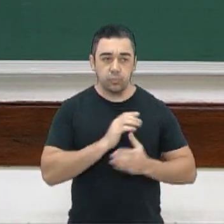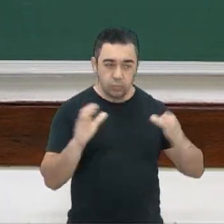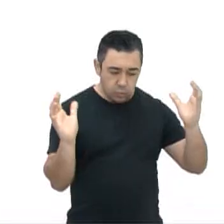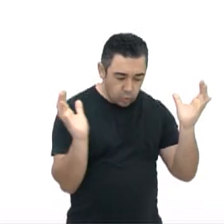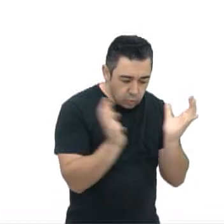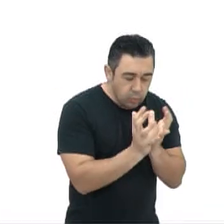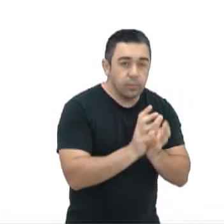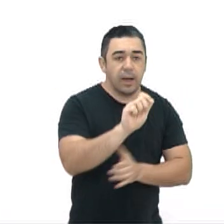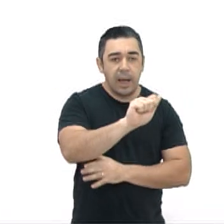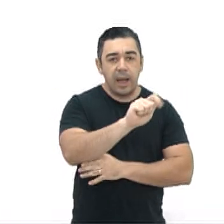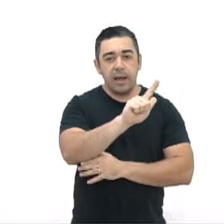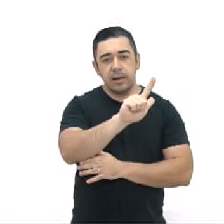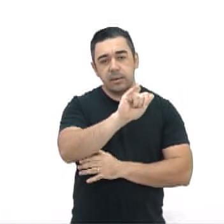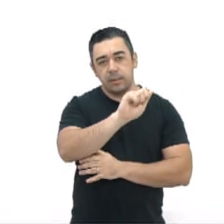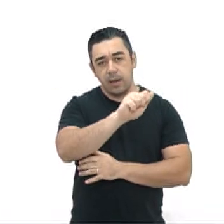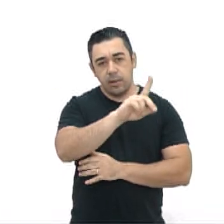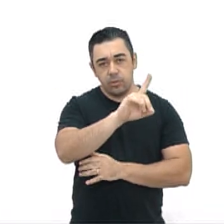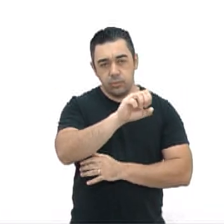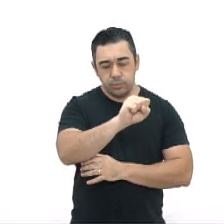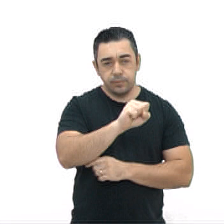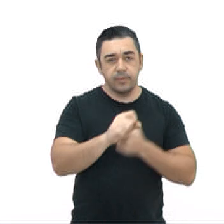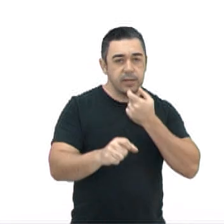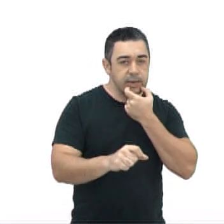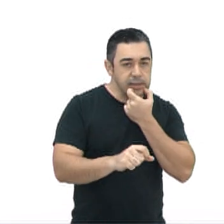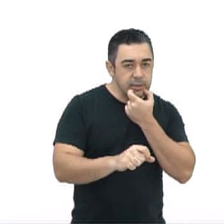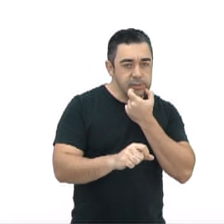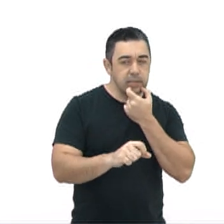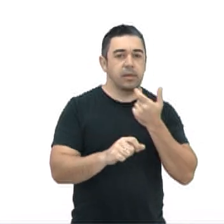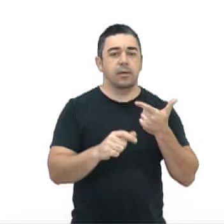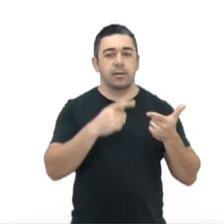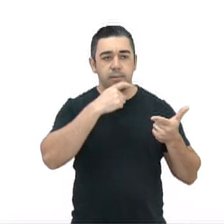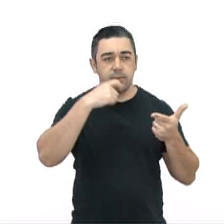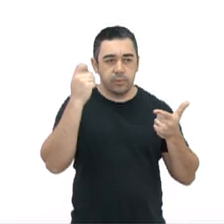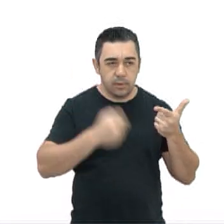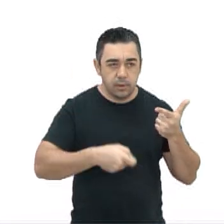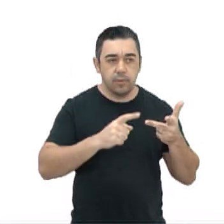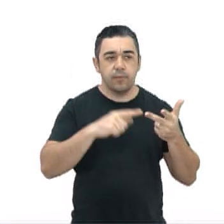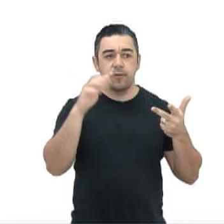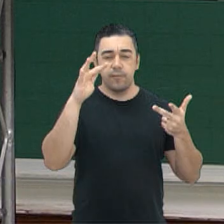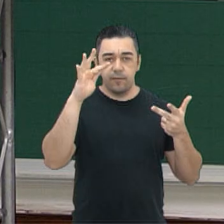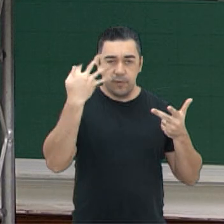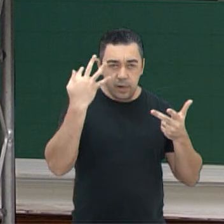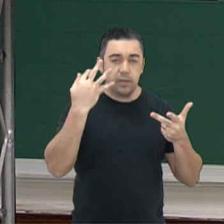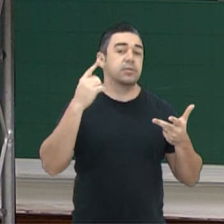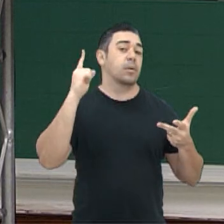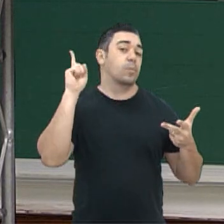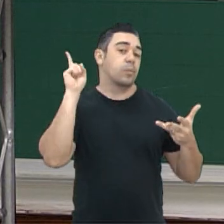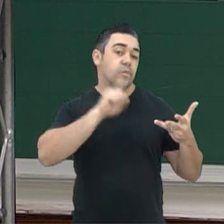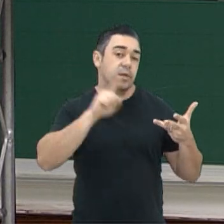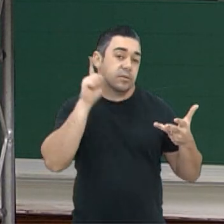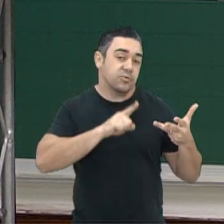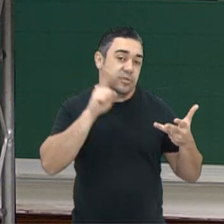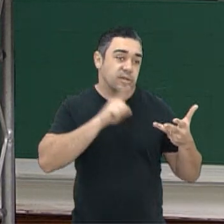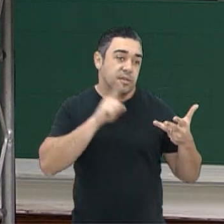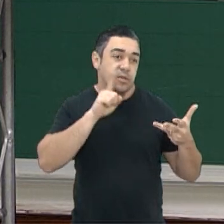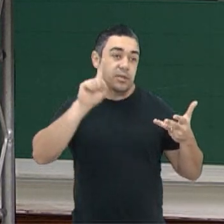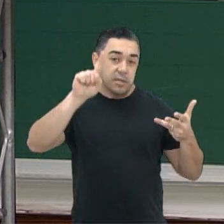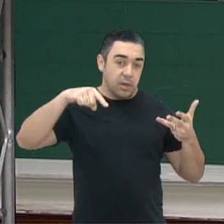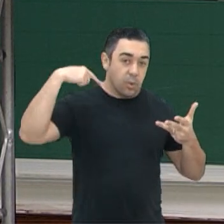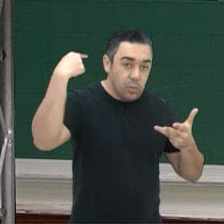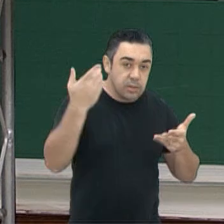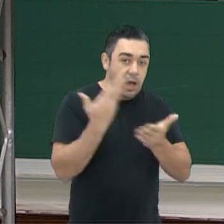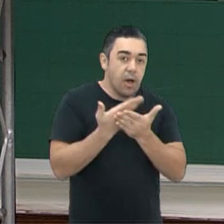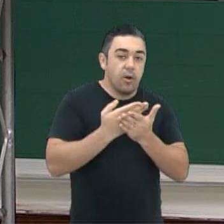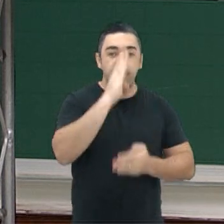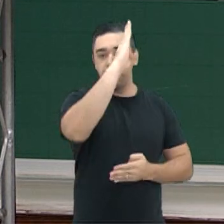Aliados, retomando aqui. Inglaterra, União Soviética, França, vai entrar aqui Estados Unidos nessa guerra e na próxima aula, ó quem está